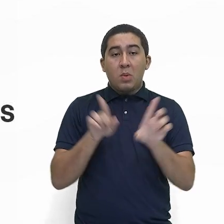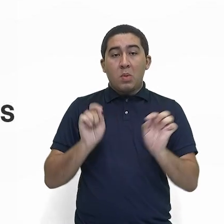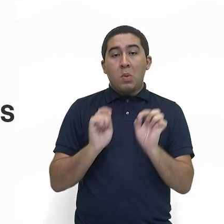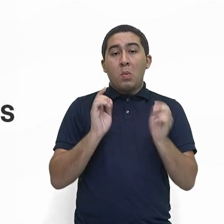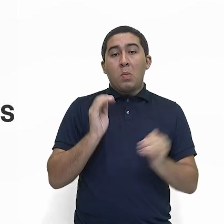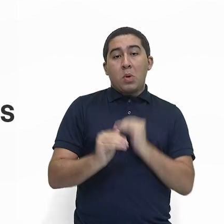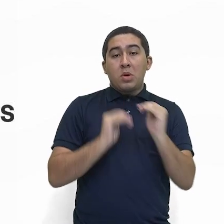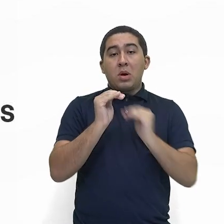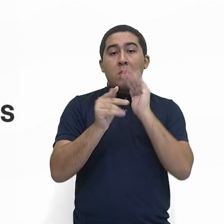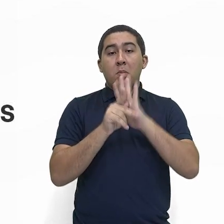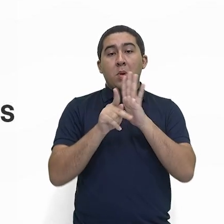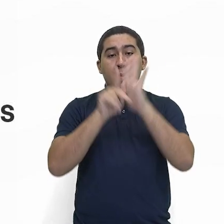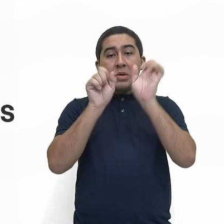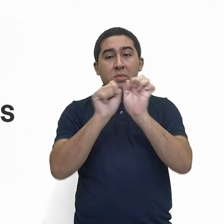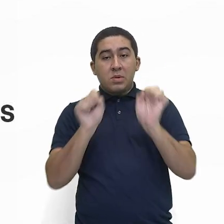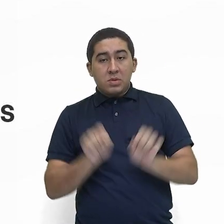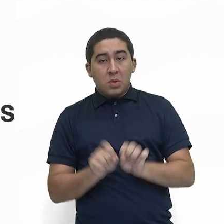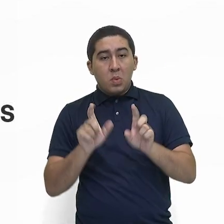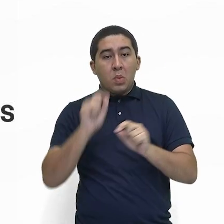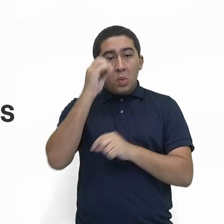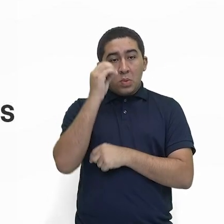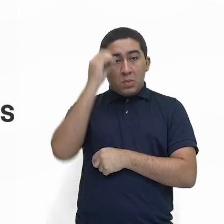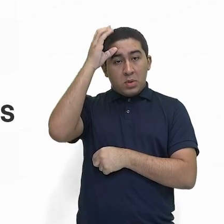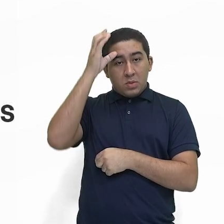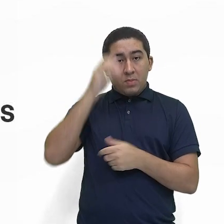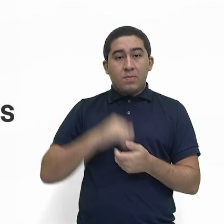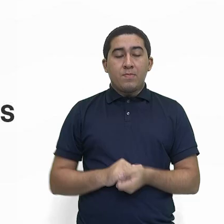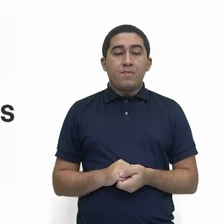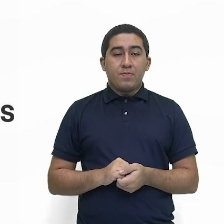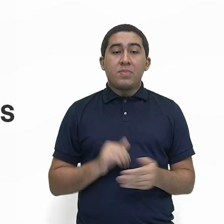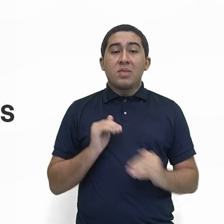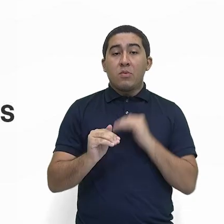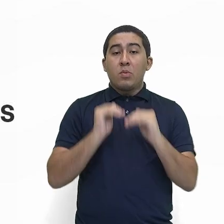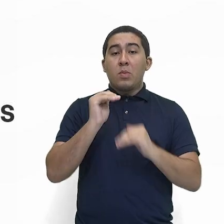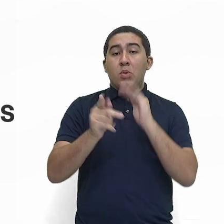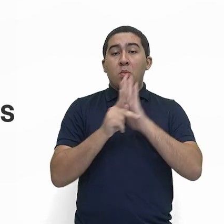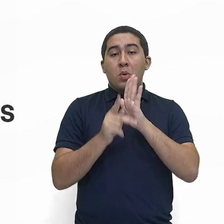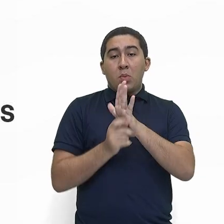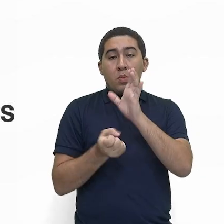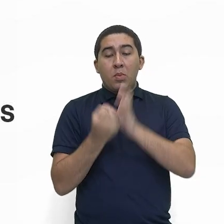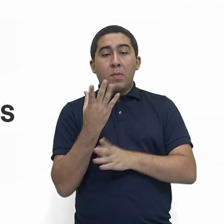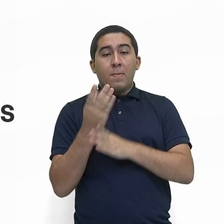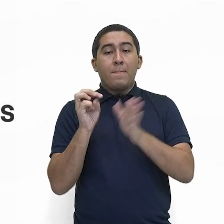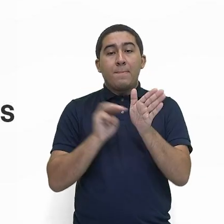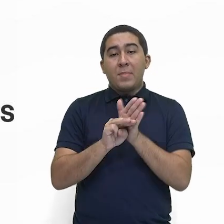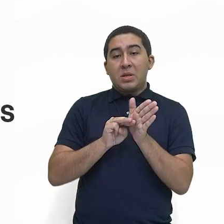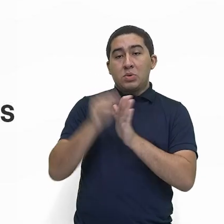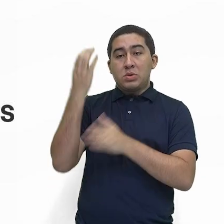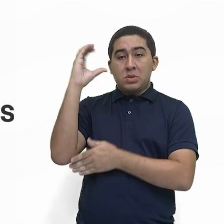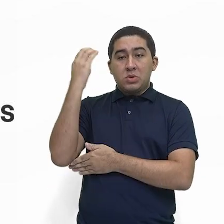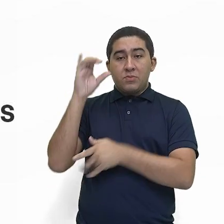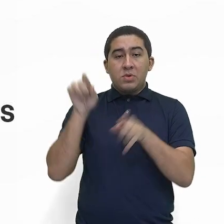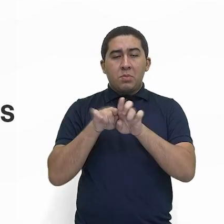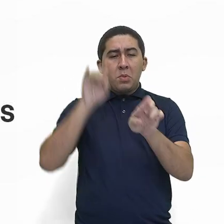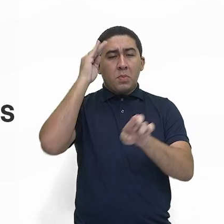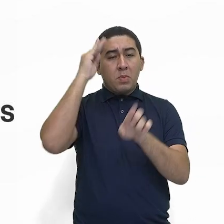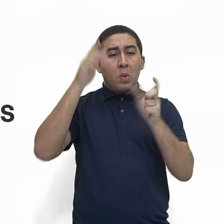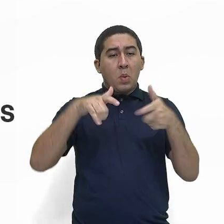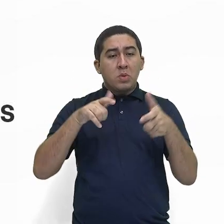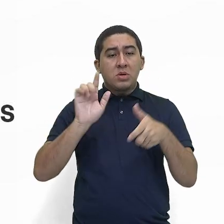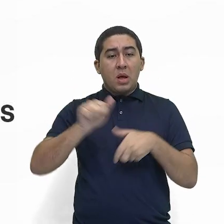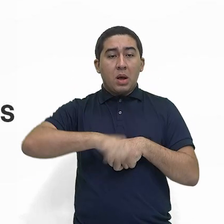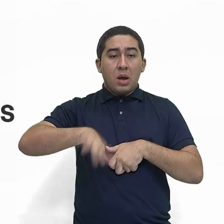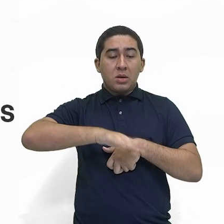seu processo de sistematização do conhecimento, desenvolvimento do método científico, sobretudo na área